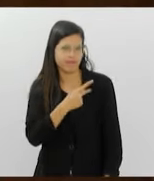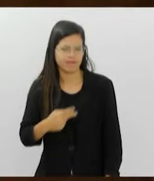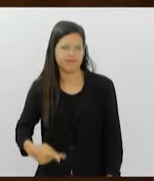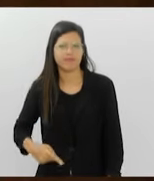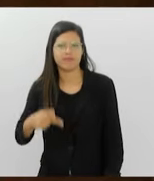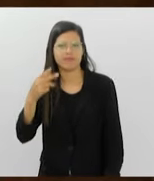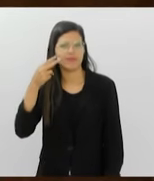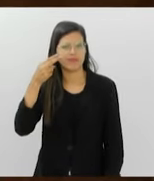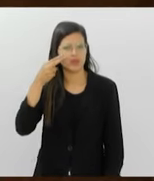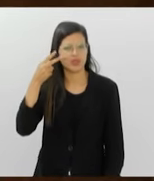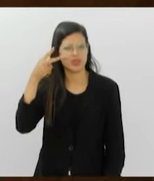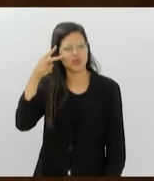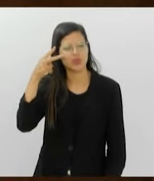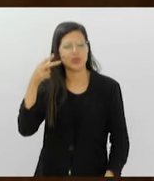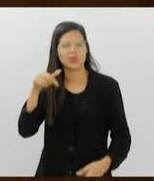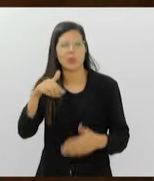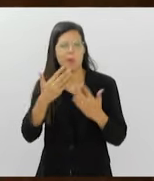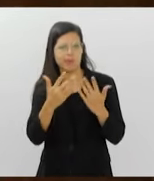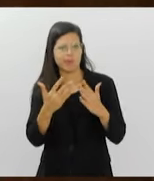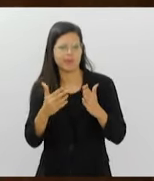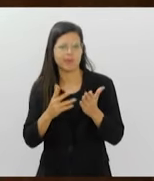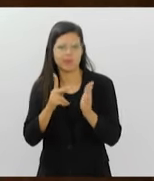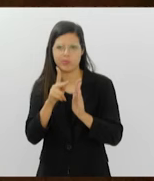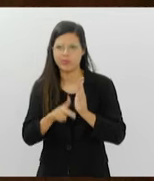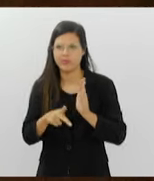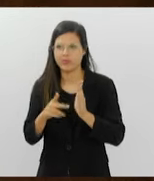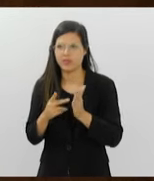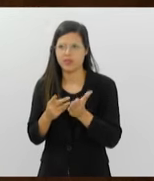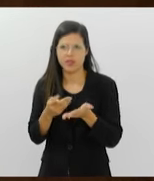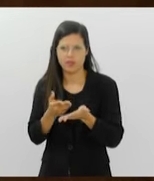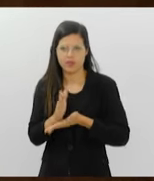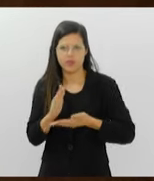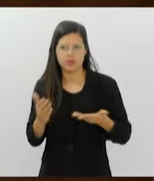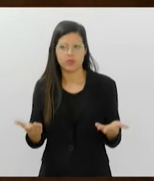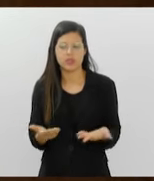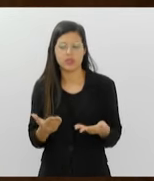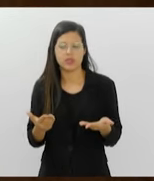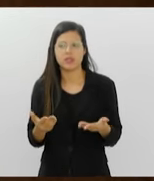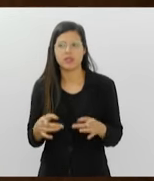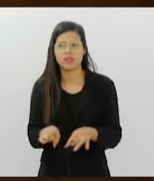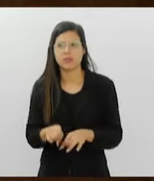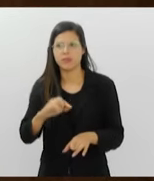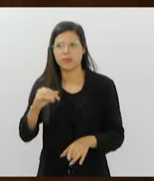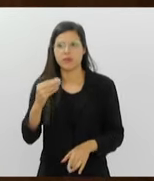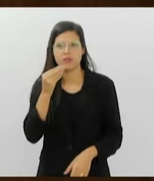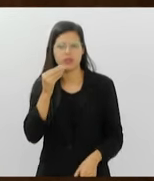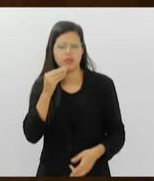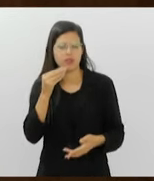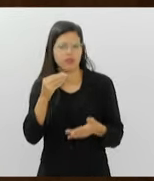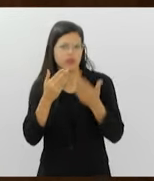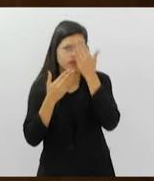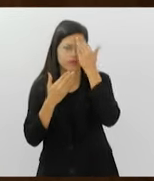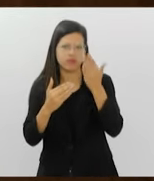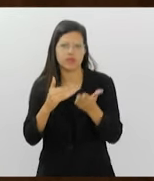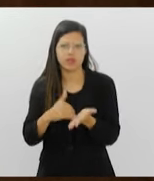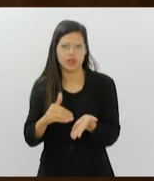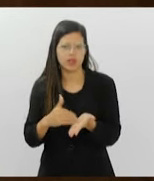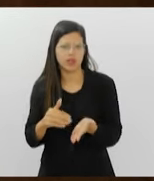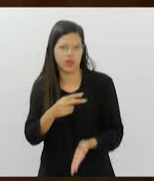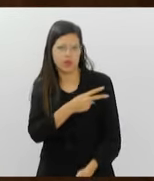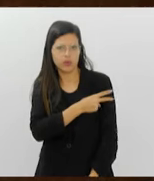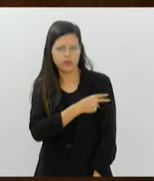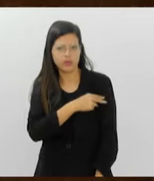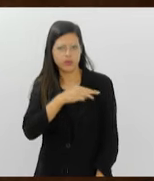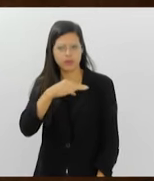aprovado aqui no dia de hoje e aproveitar aqui para agradecer o secretário da Polícia Militar, Coronel Menezes,